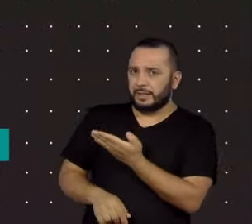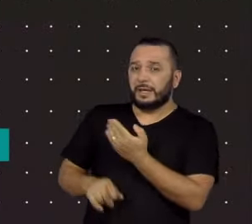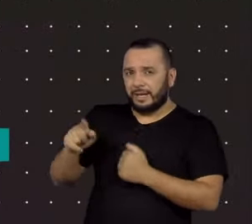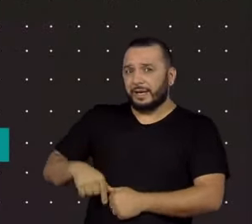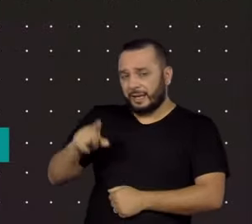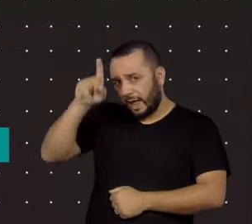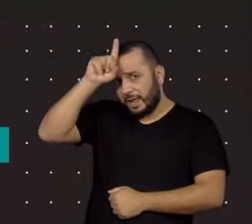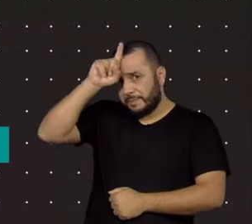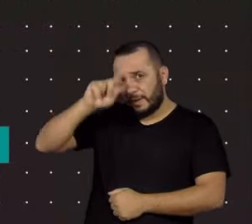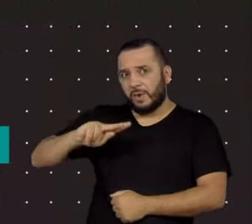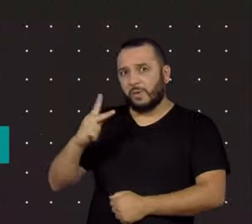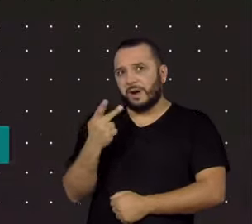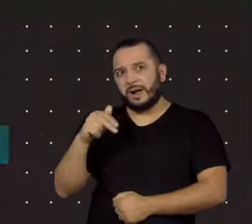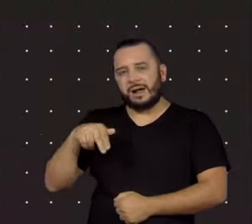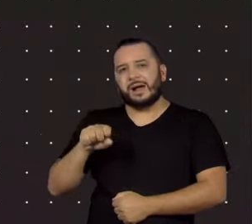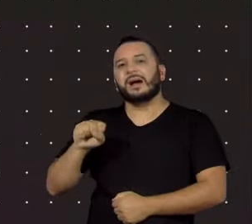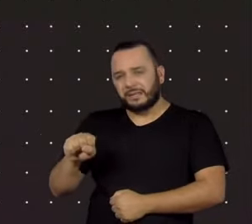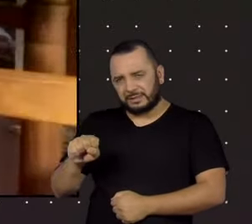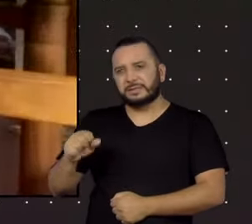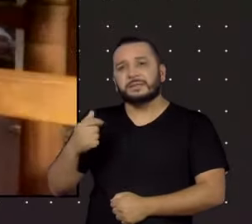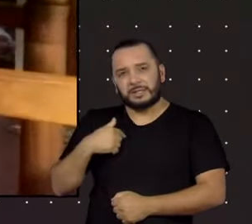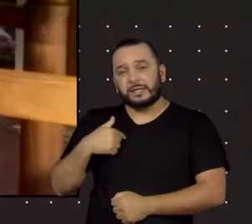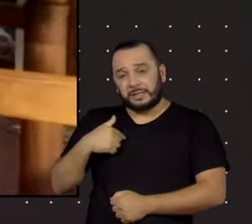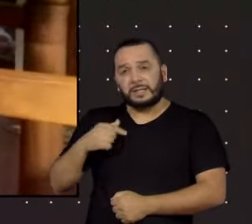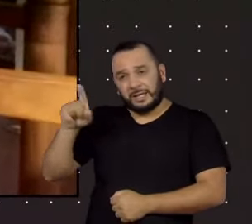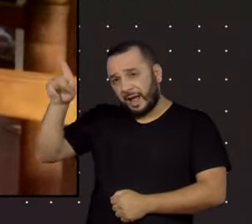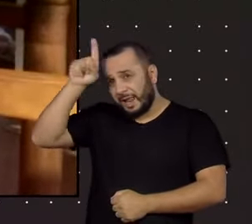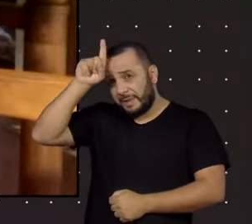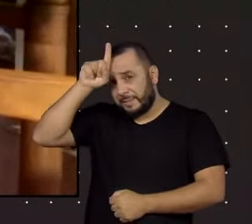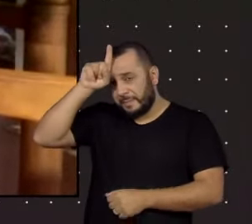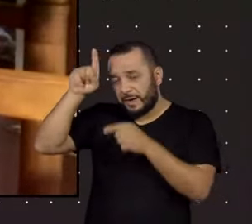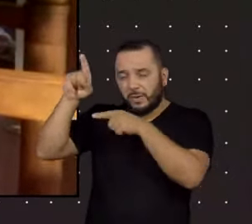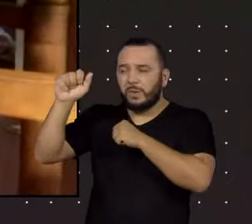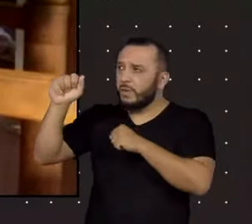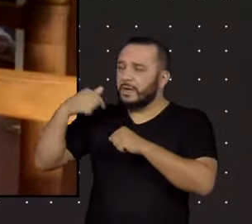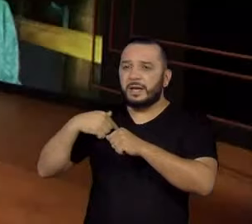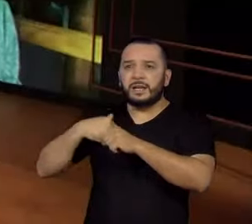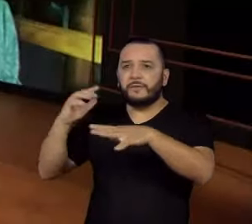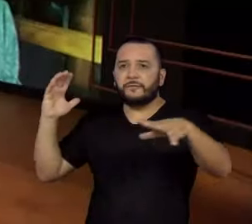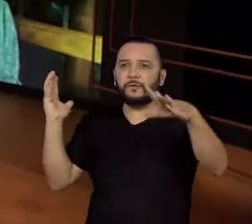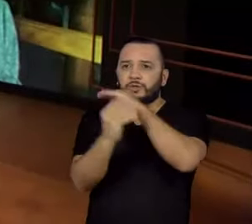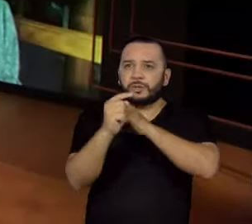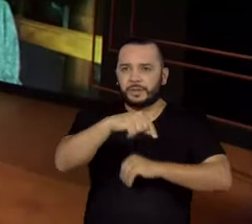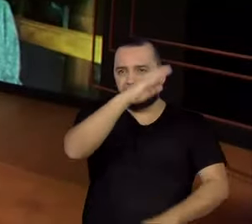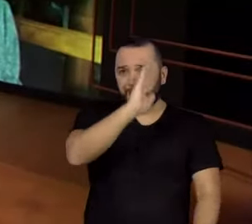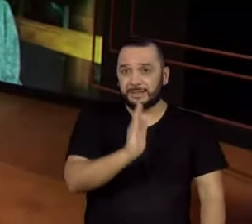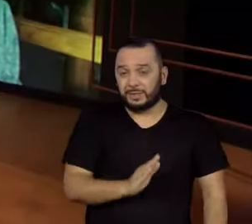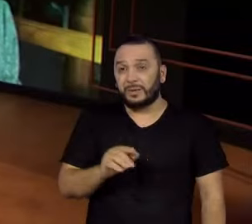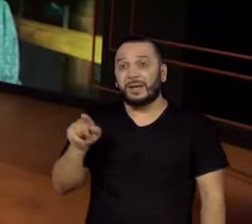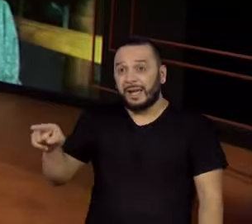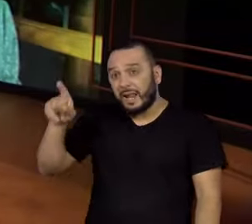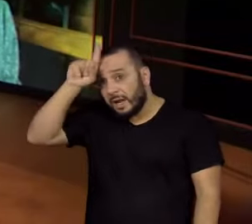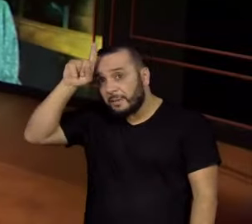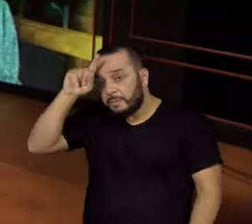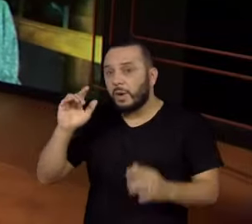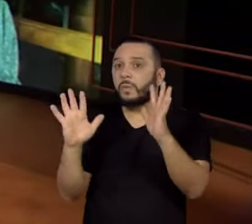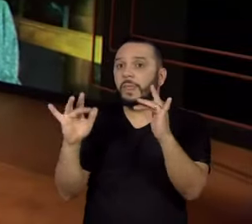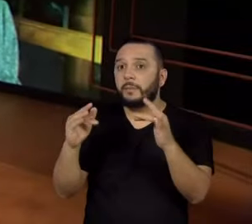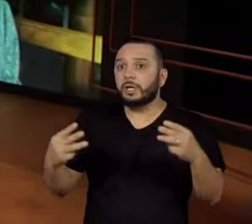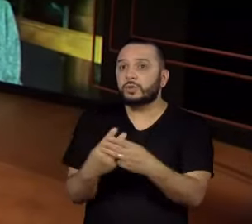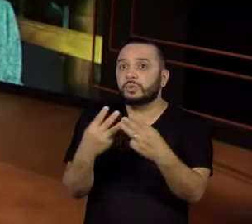que veio para o Brasil, fugido da família, porque a família tinha entregue ele à Gestapo, porque ele estava namorando com uma judia. Caramba. Então a própria